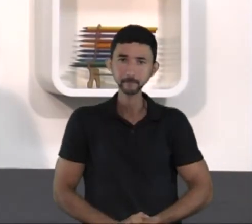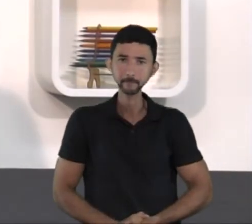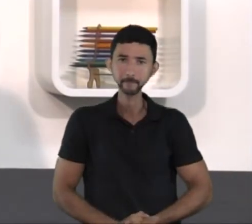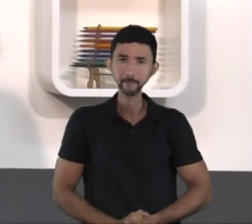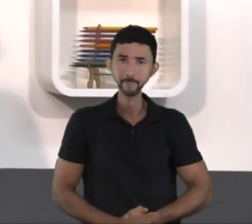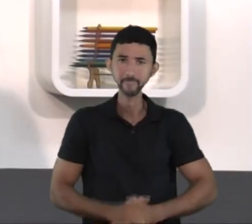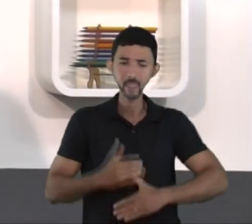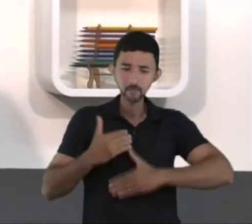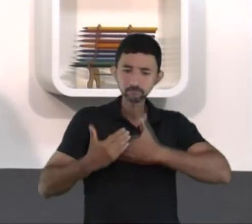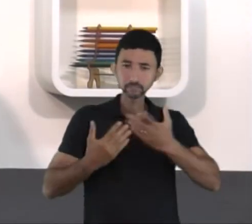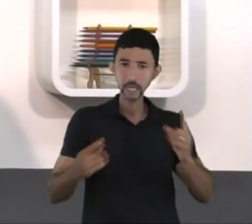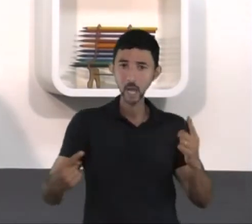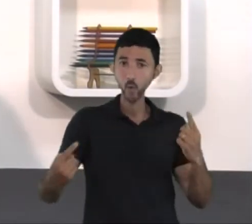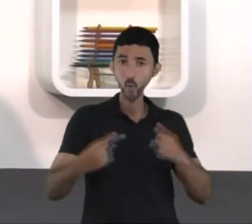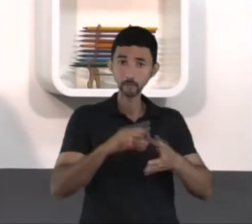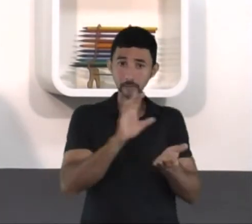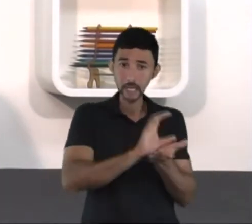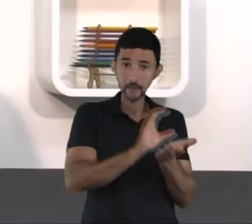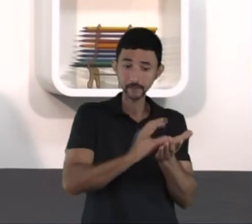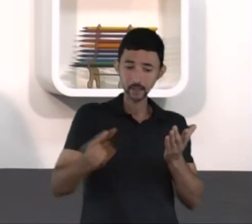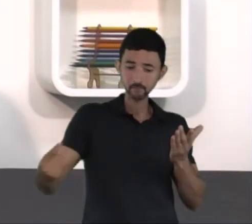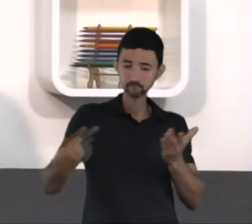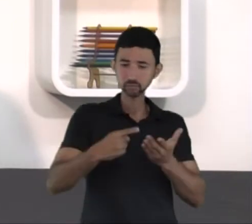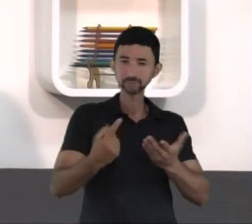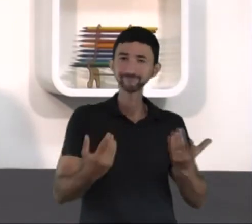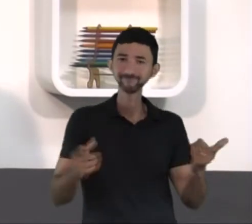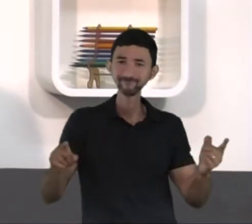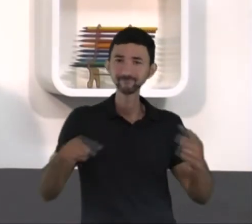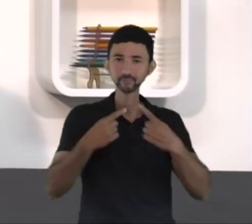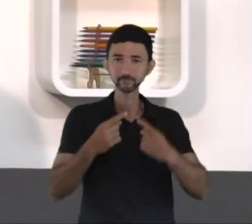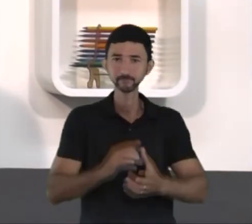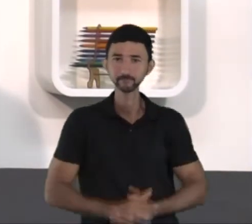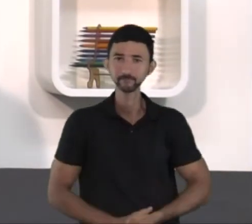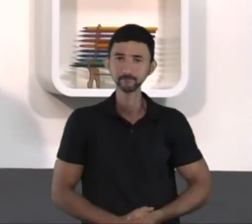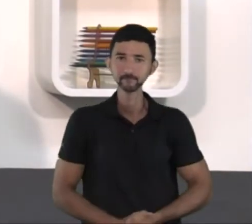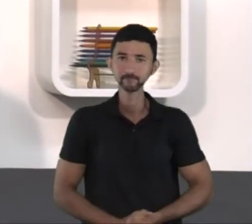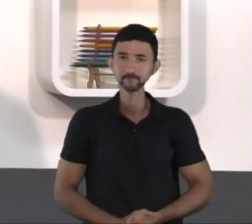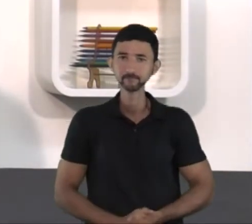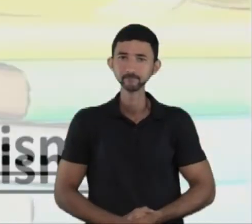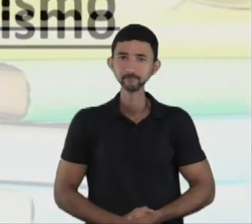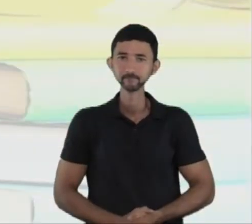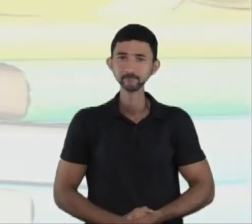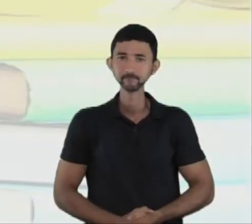grande contraponto do capitalismo, tá? Vamos voltar para cá.